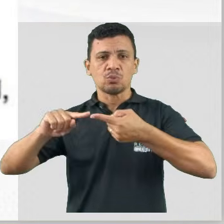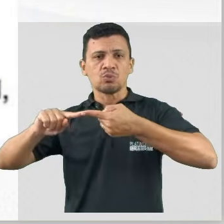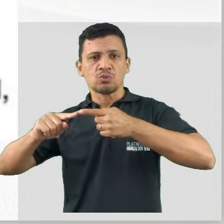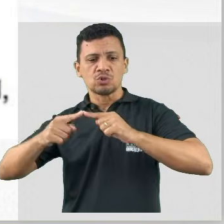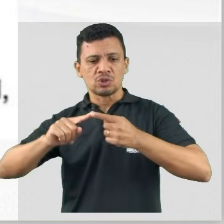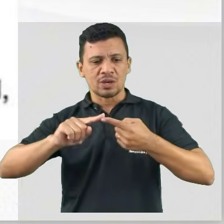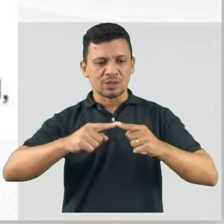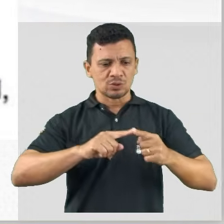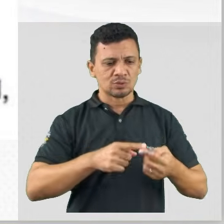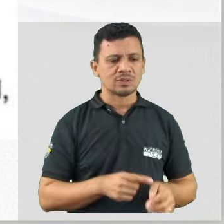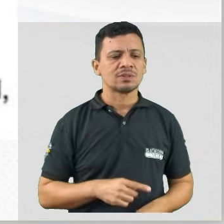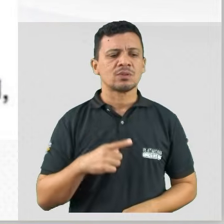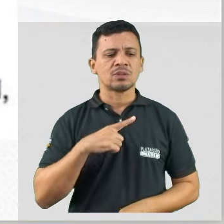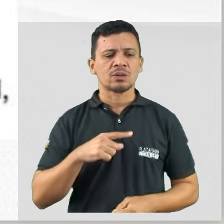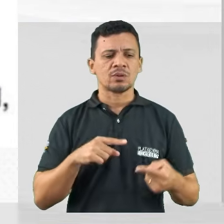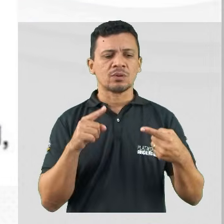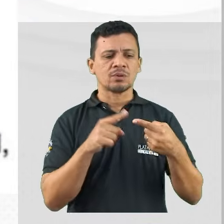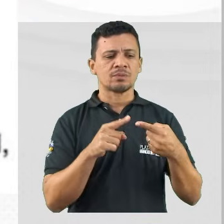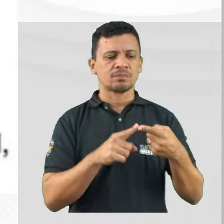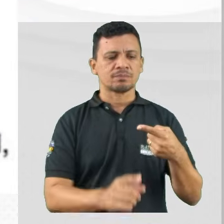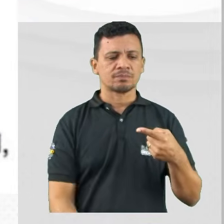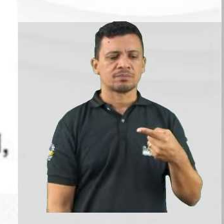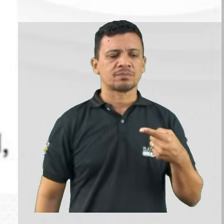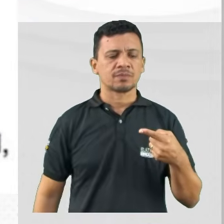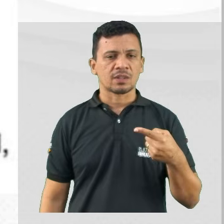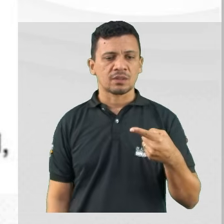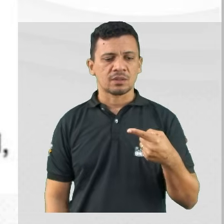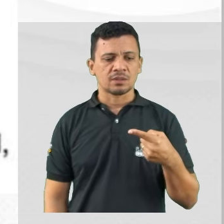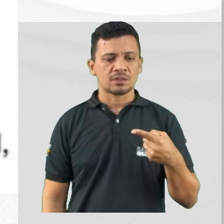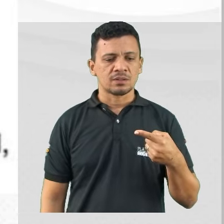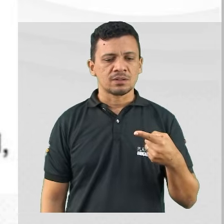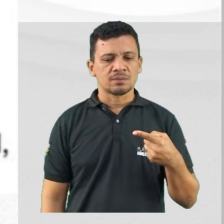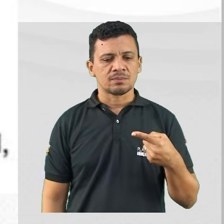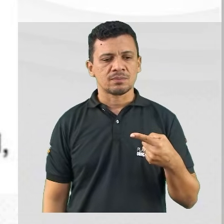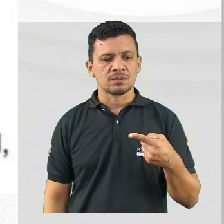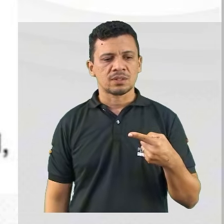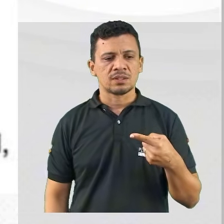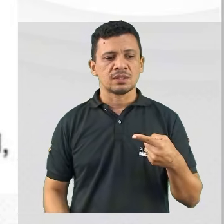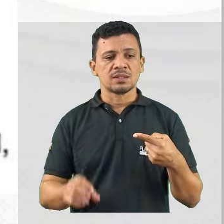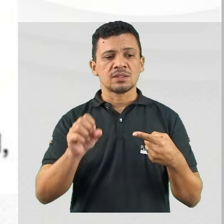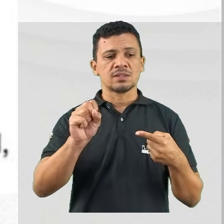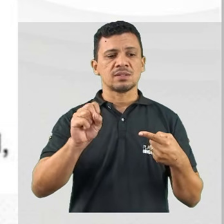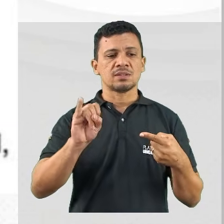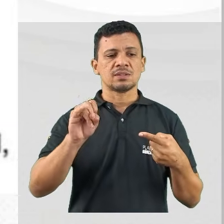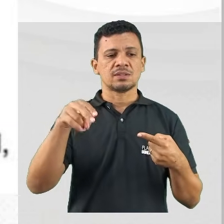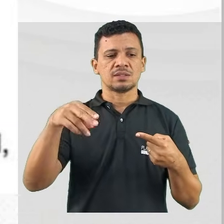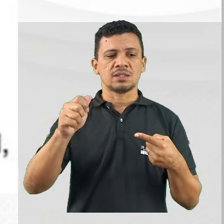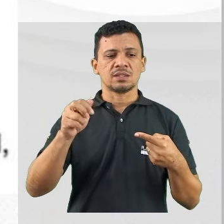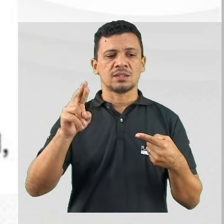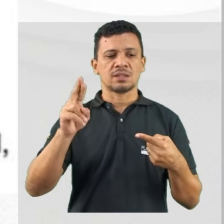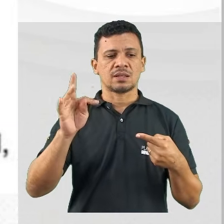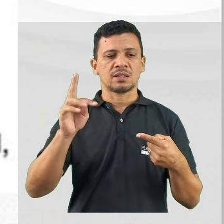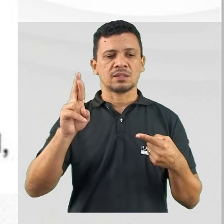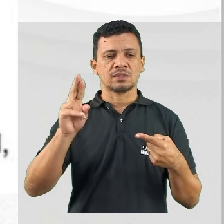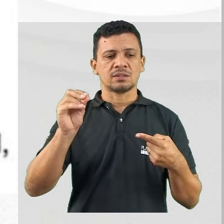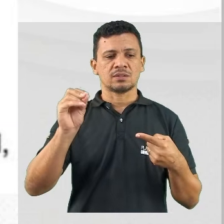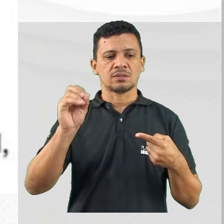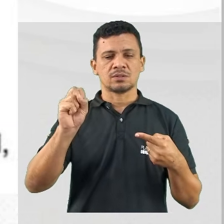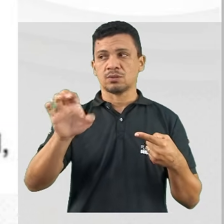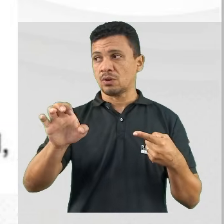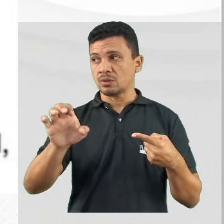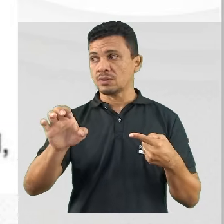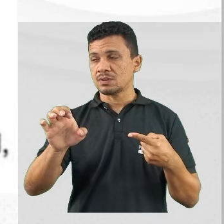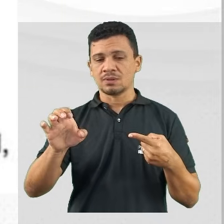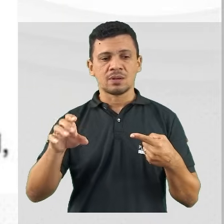articulações. Nós teremos a articulação, tá? Sinartrose, tá? Ela é uma articulação fibrosa